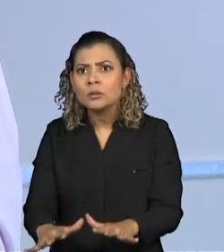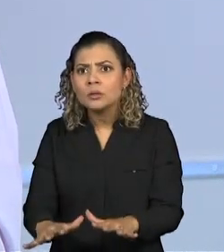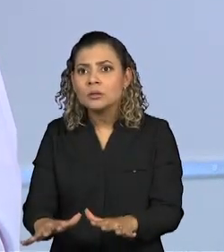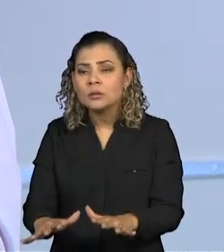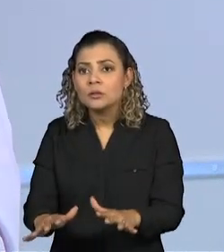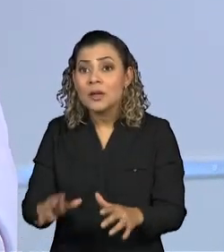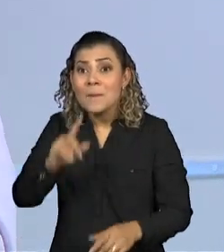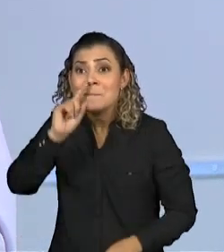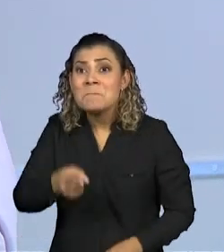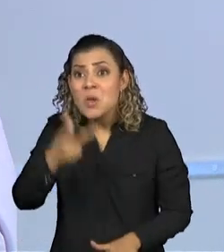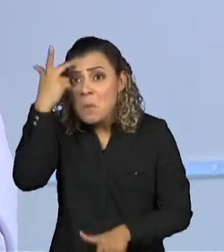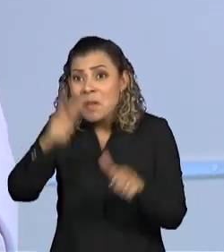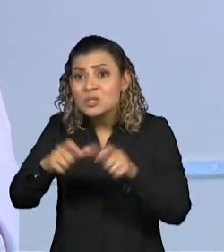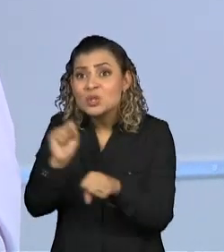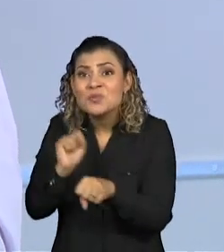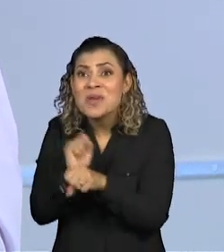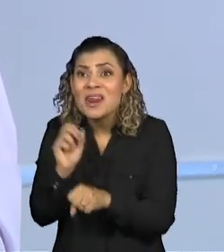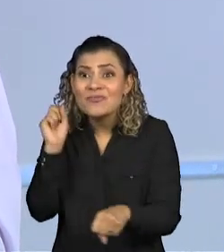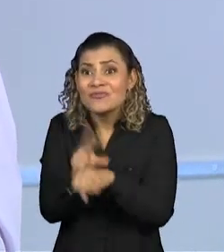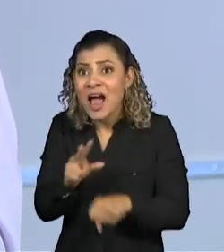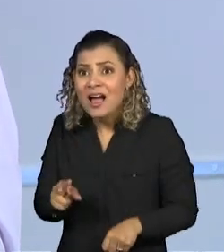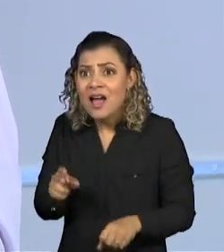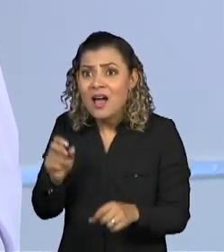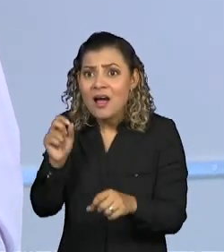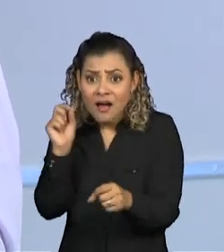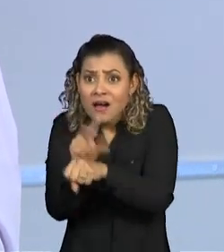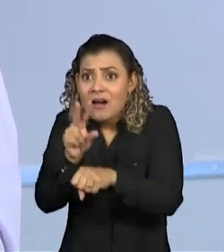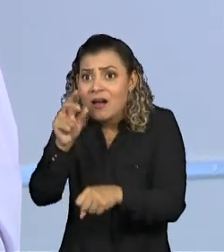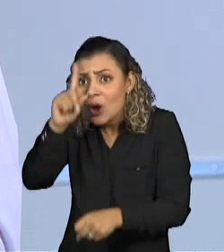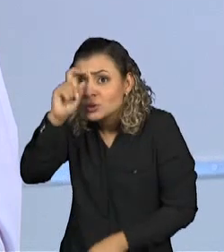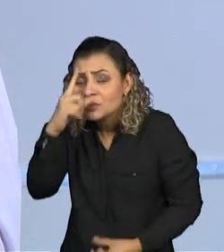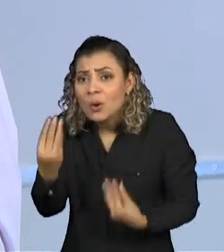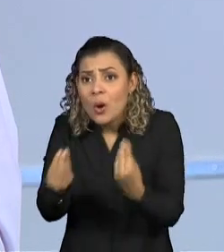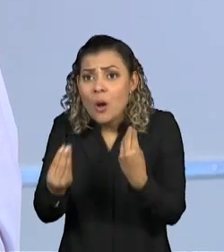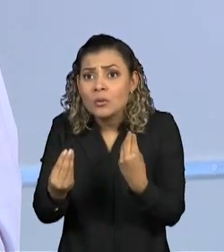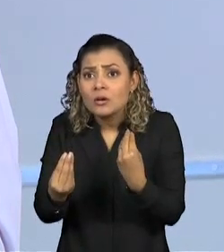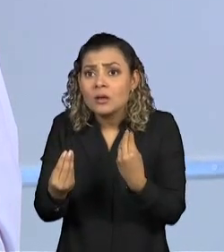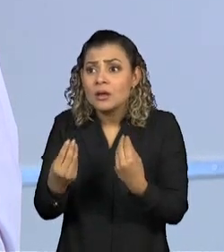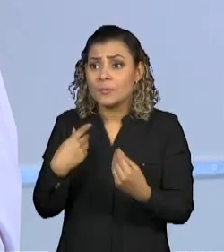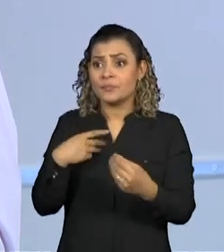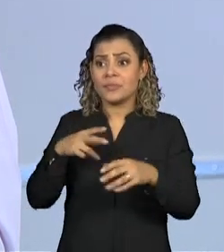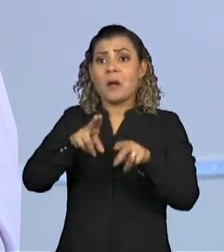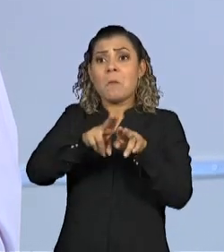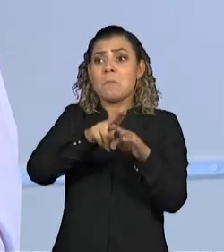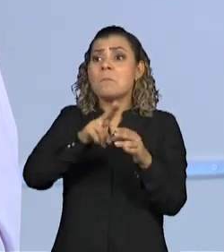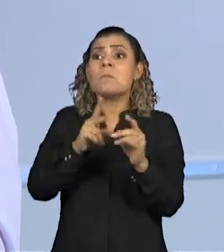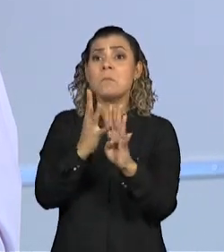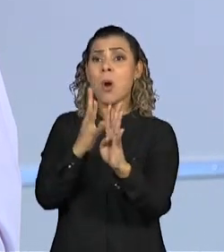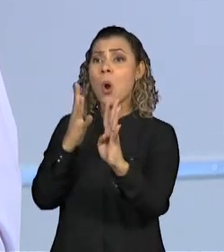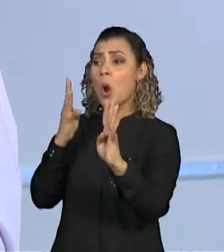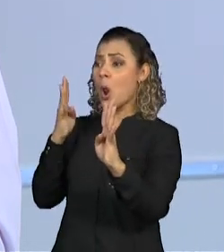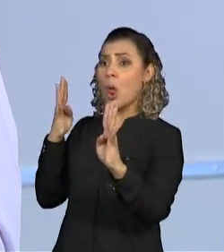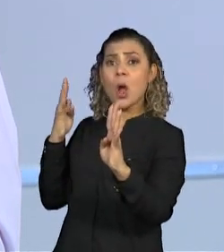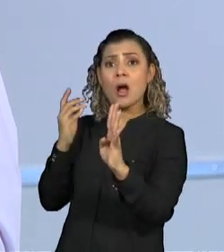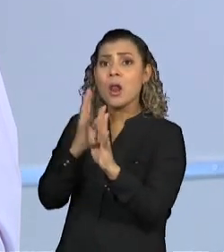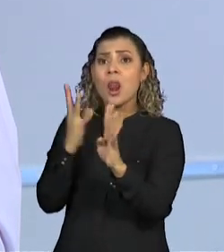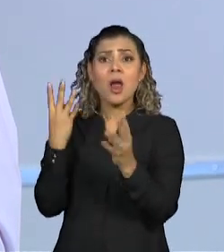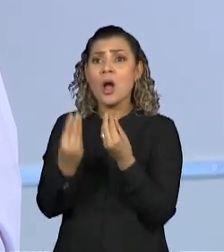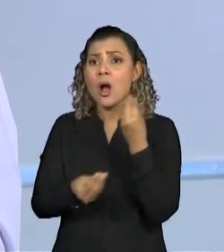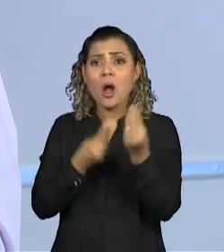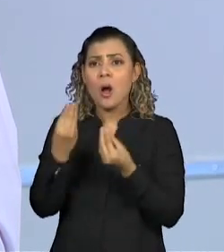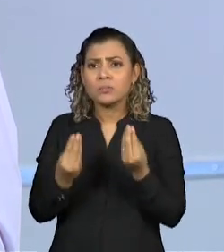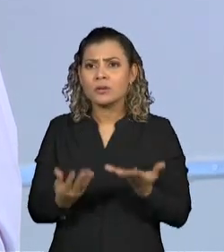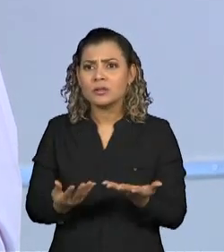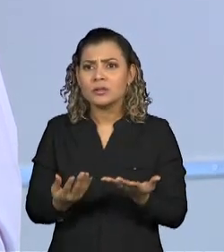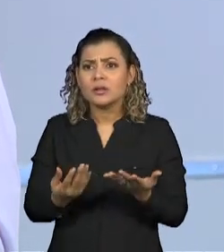1.000 pessoas esperando vagas de hospital, mais de 300 pessoas esperando vaga de UTI, isso é condenar a população à